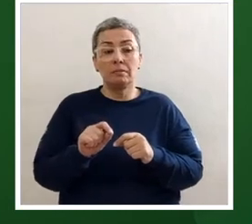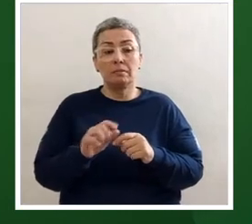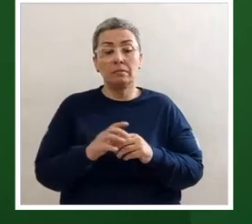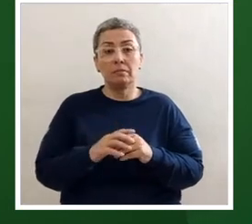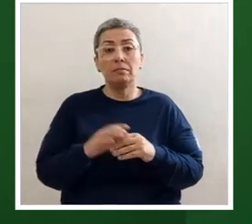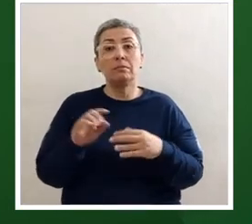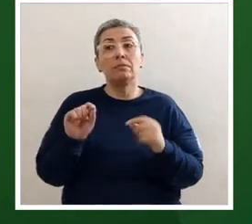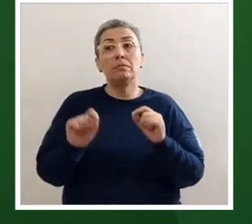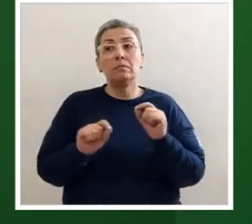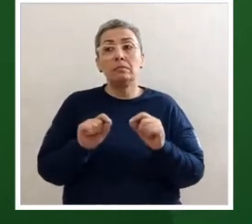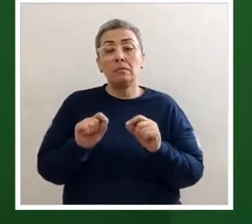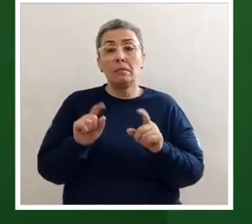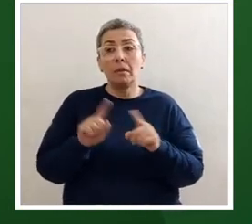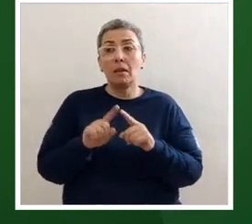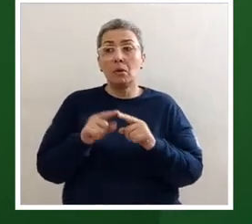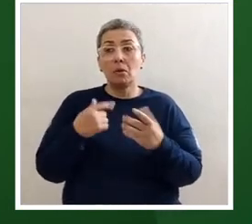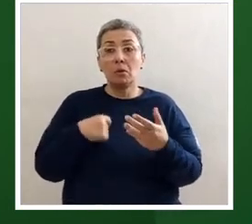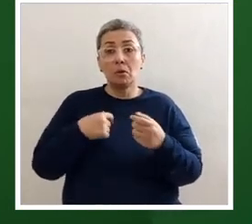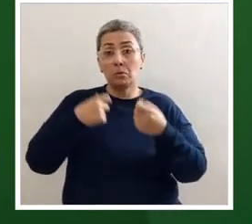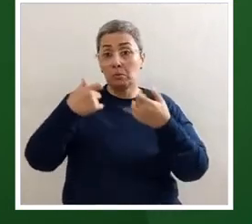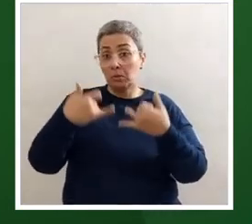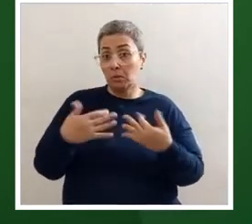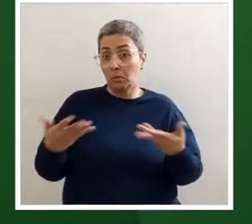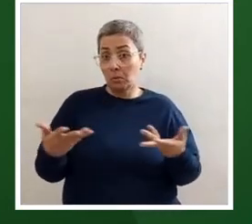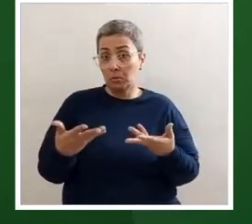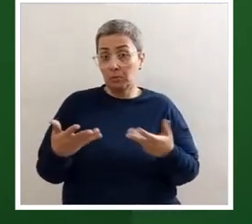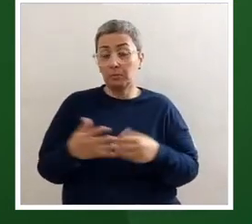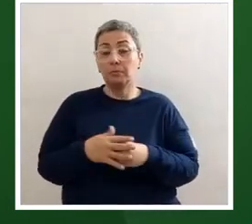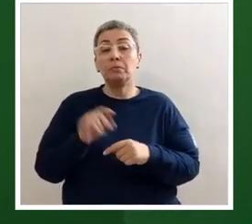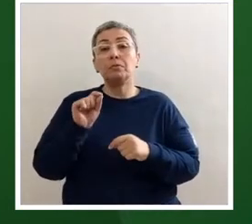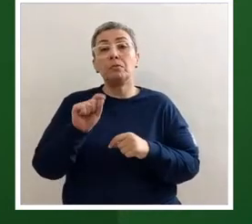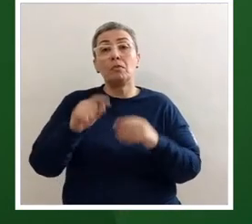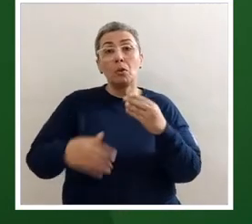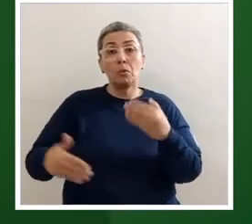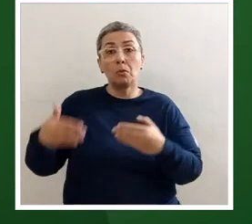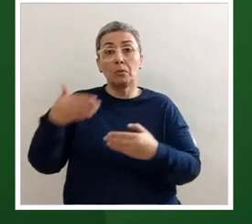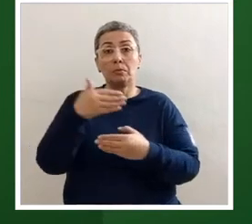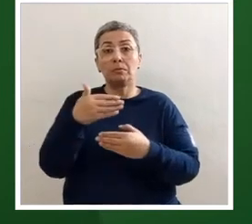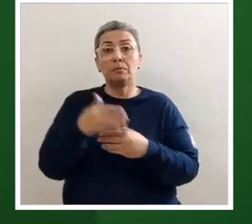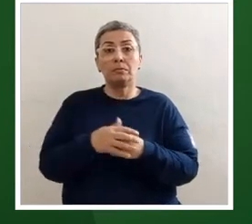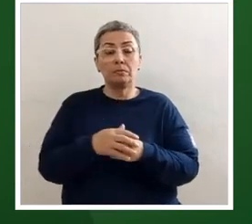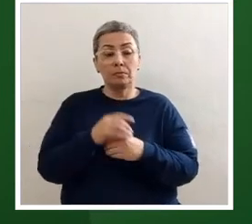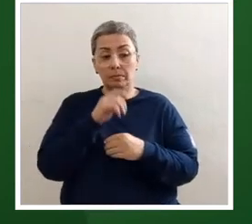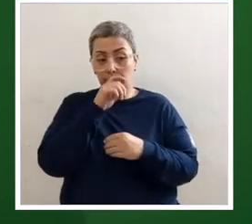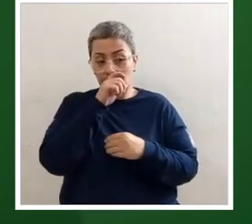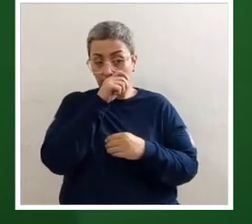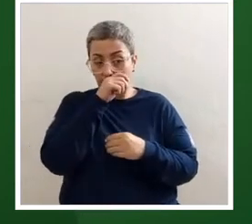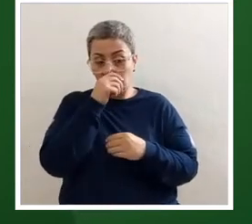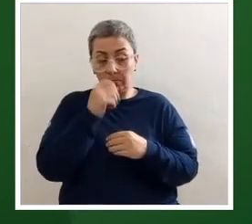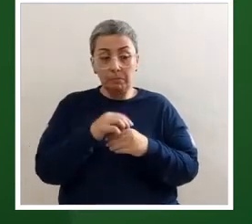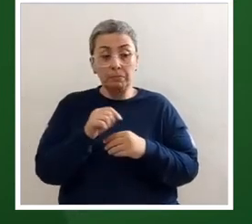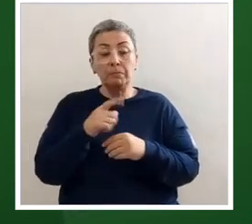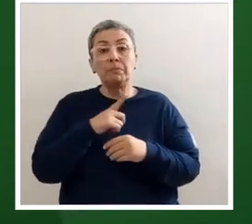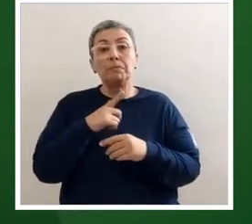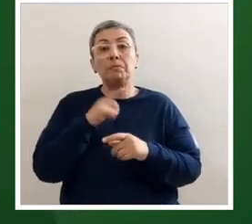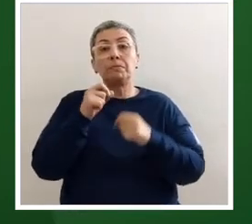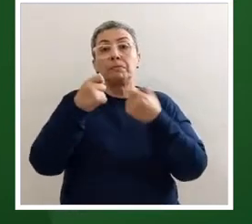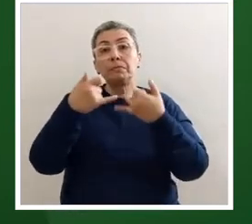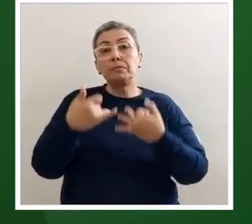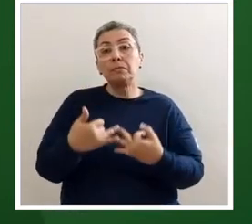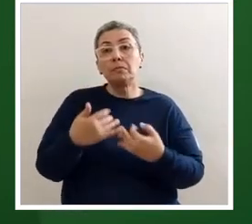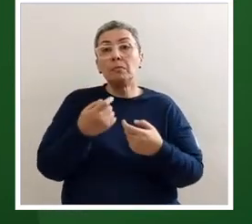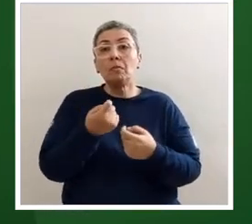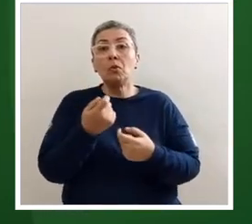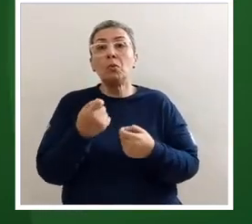e estamos falando aqui hoje na próxima tela a gente fala um pouquinho